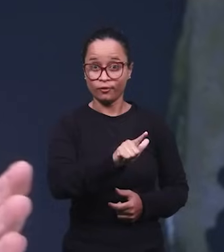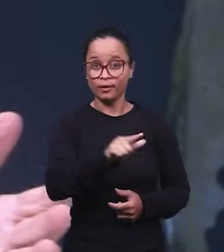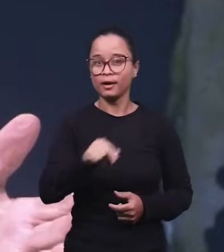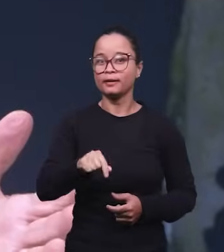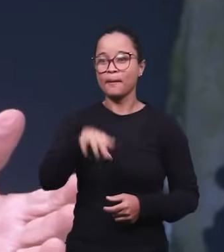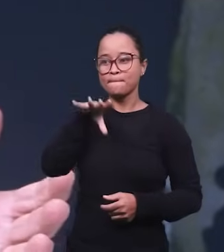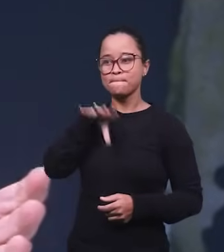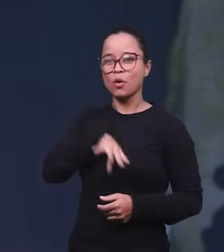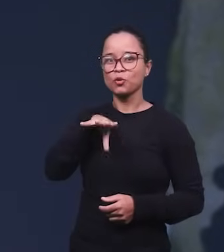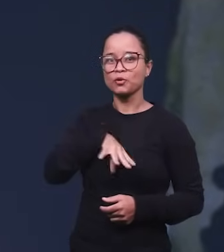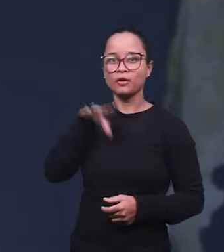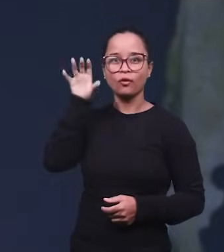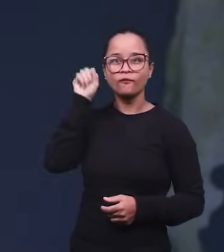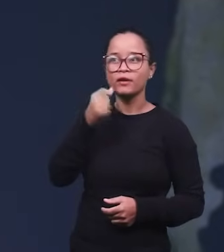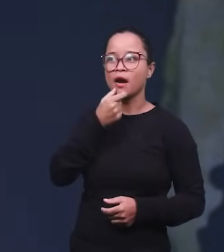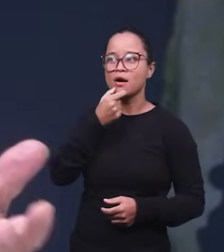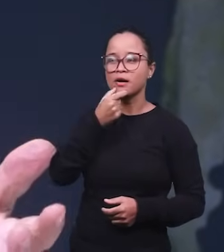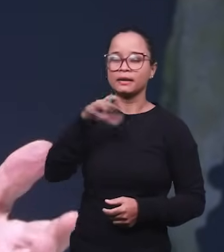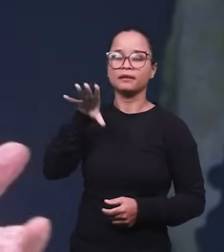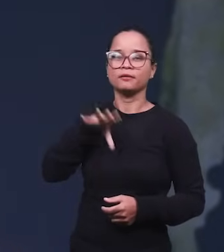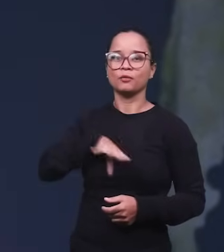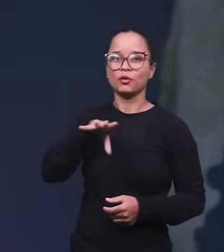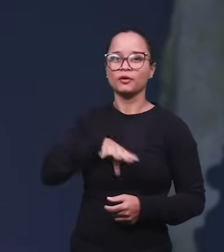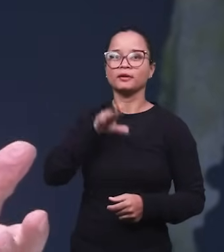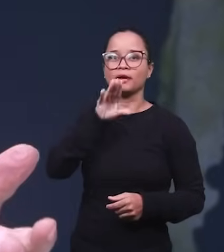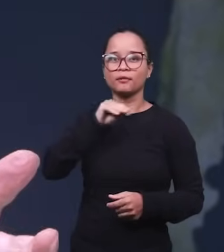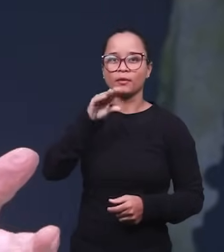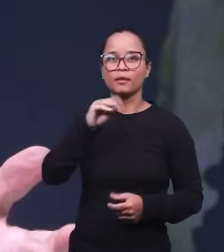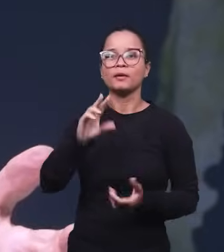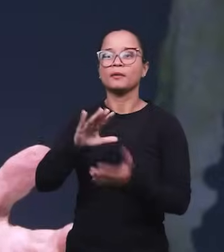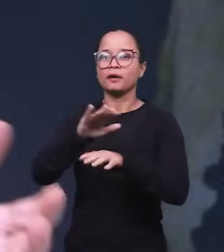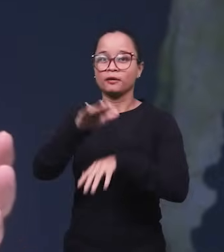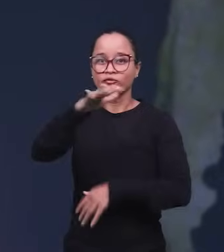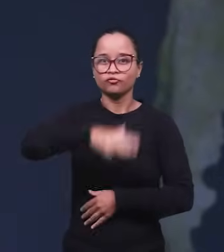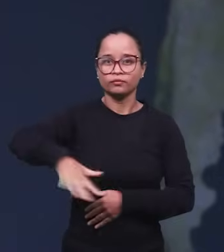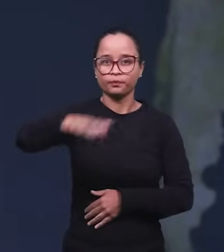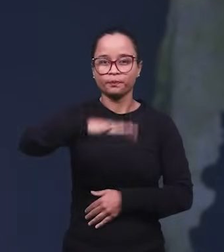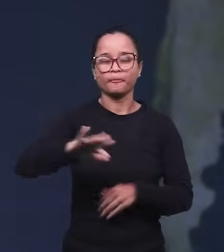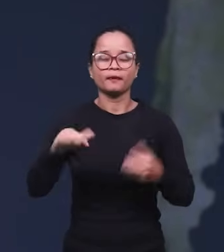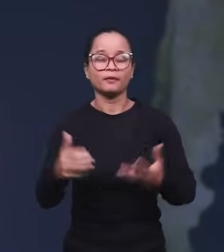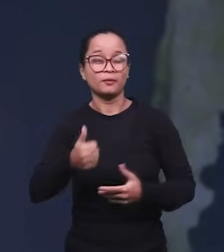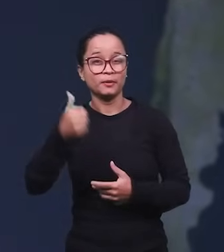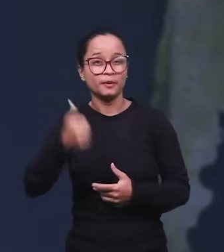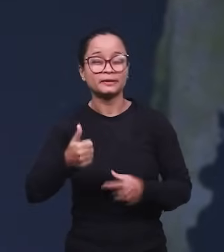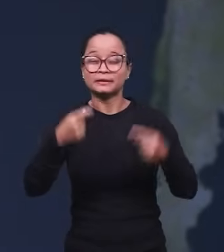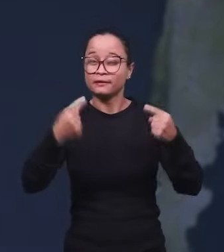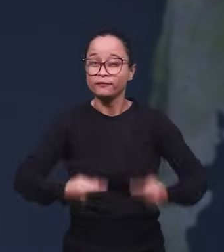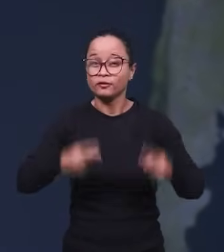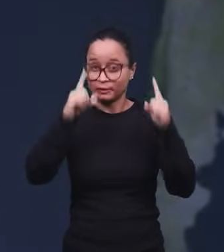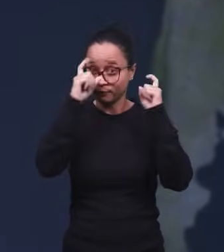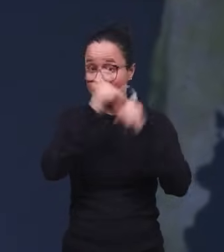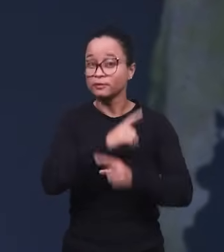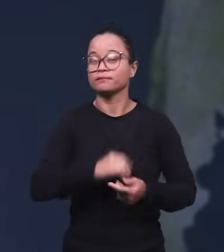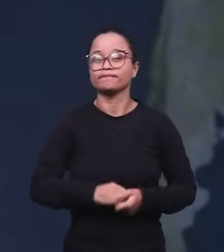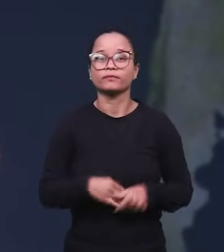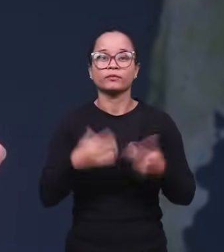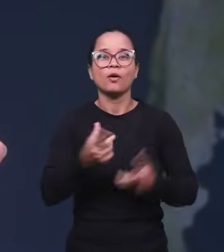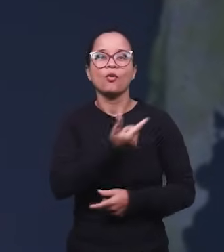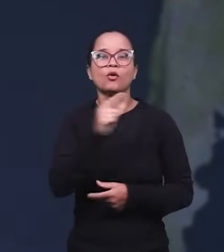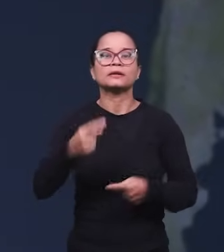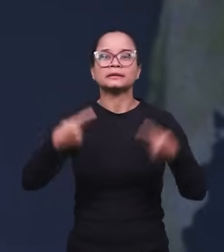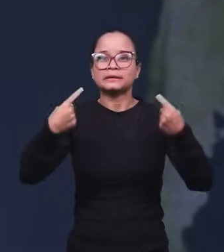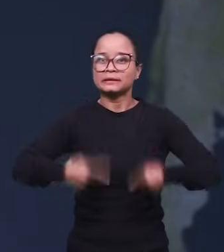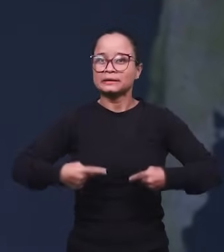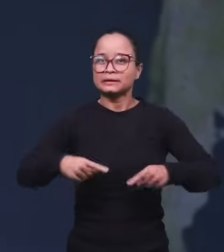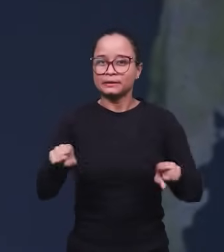tínhamos tradutor na época diretamente de português para russo, o que nós hoje já temos, né? Esse foi um primeiro desafio. Também outro